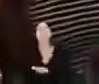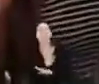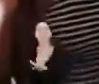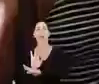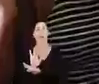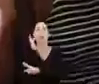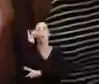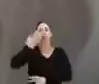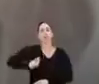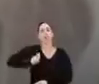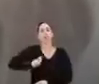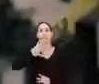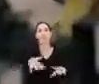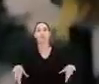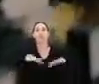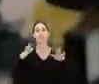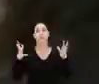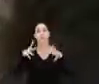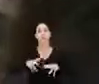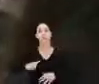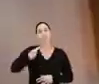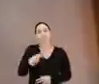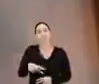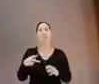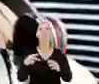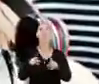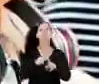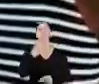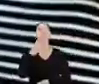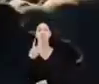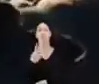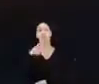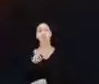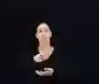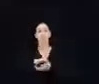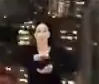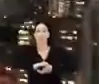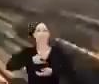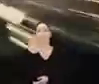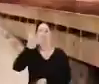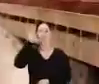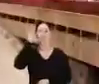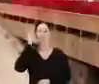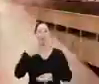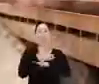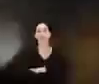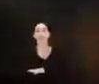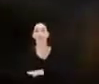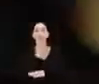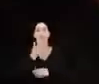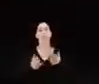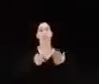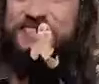para facilitar a vida de quem vive aqui, são 145 poupatempos espalhados pelo estado. Acesse e conheça os